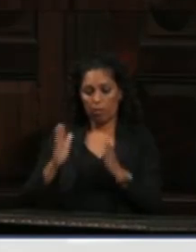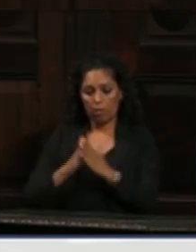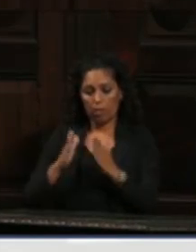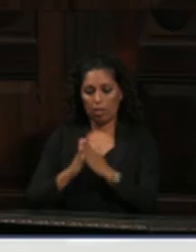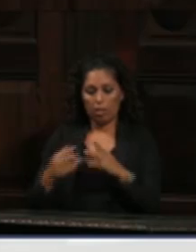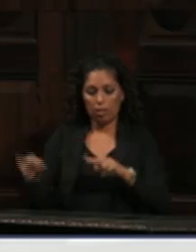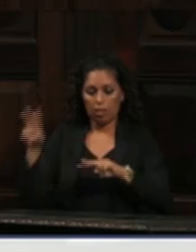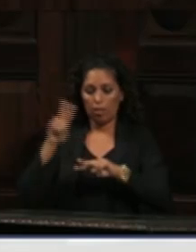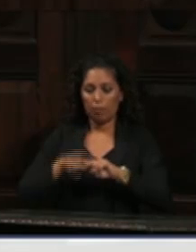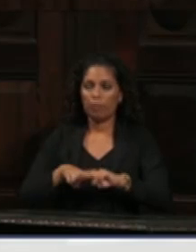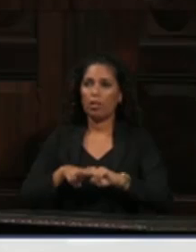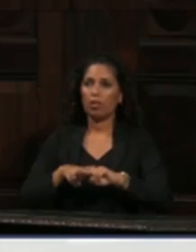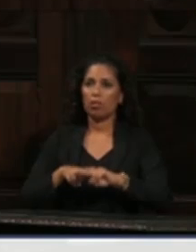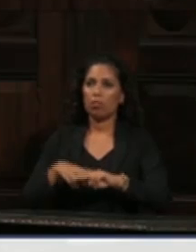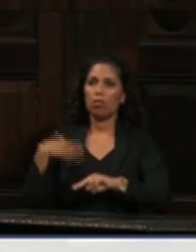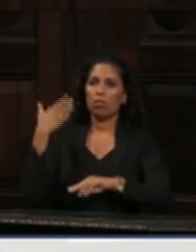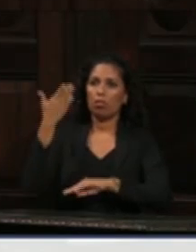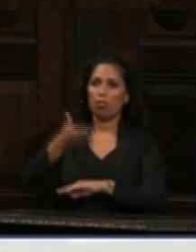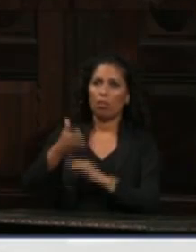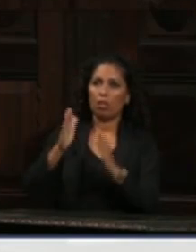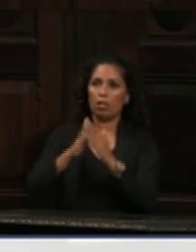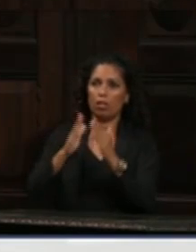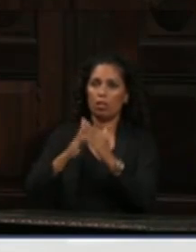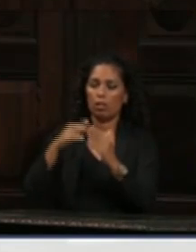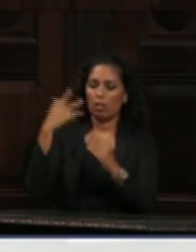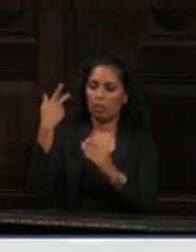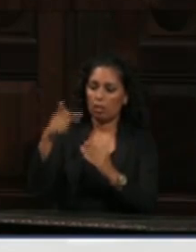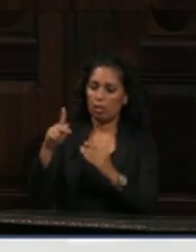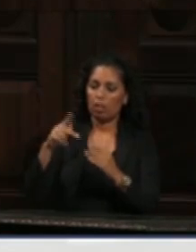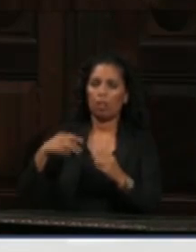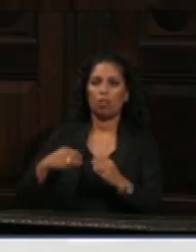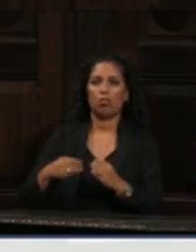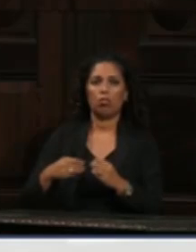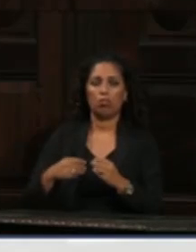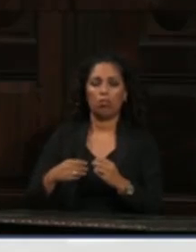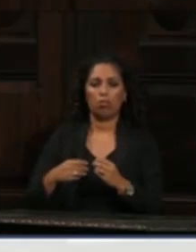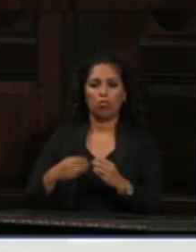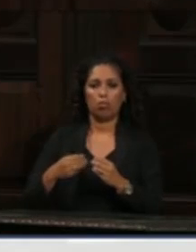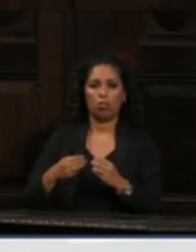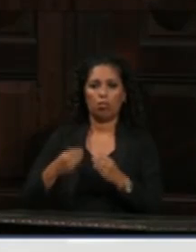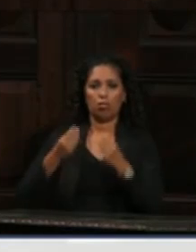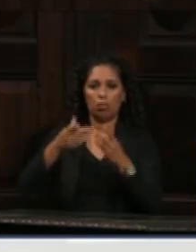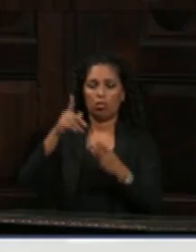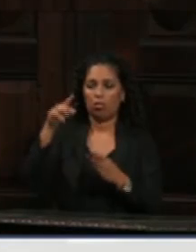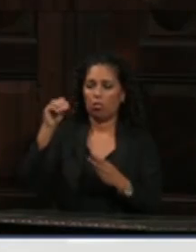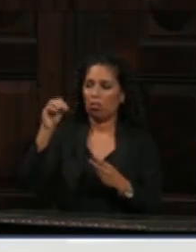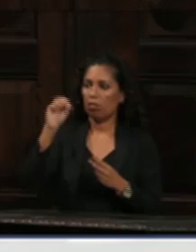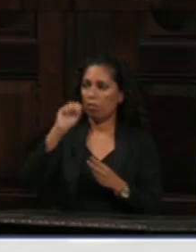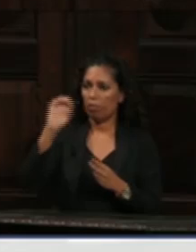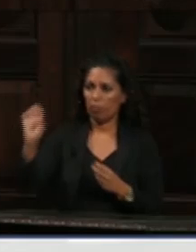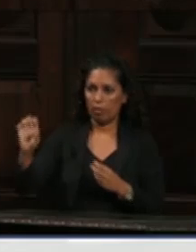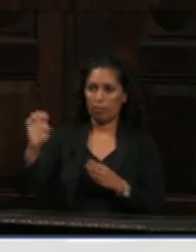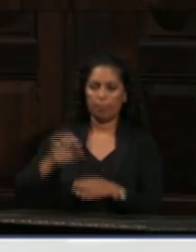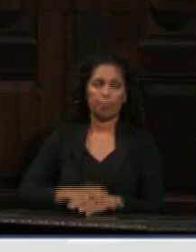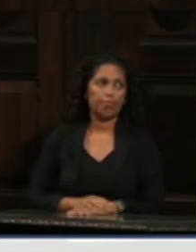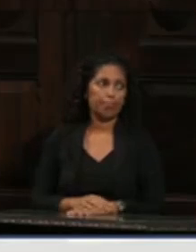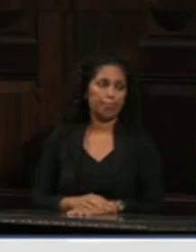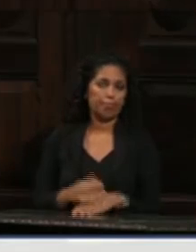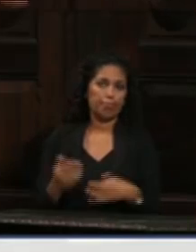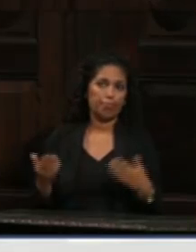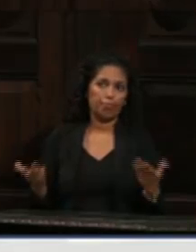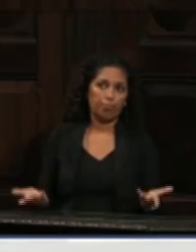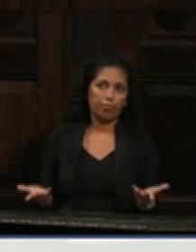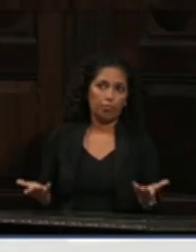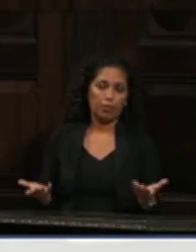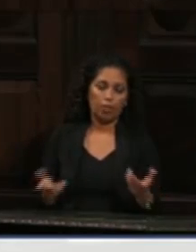domiciliar, no domicílio da prisão domiciliar por motivo de doença. Então, função desses